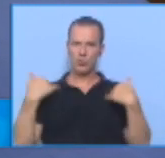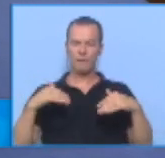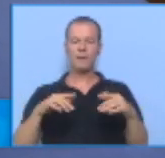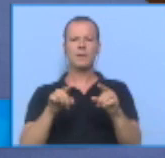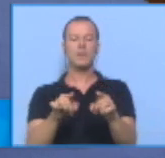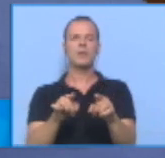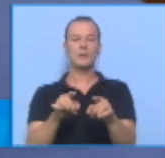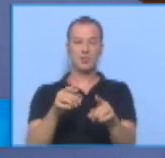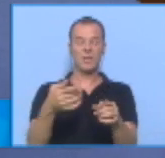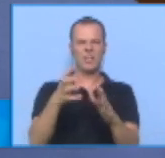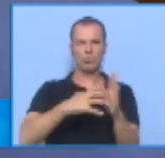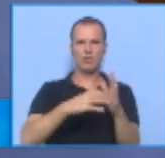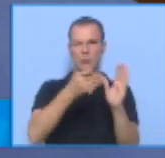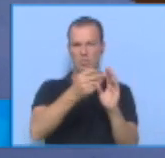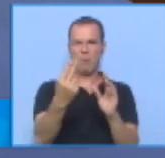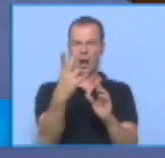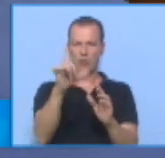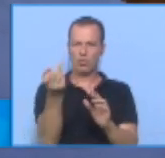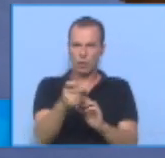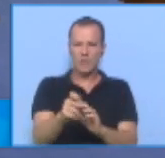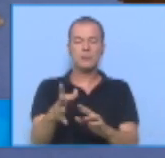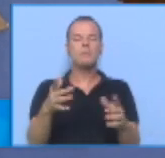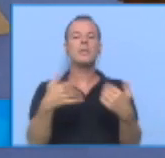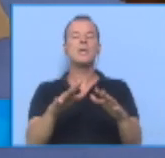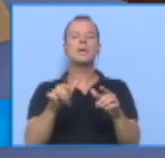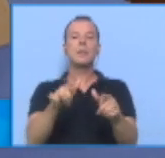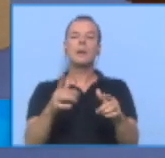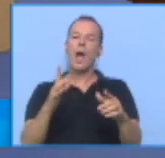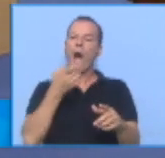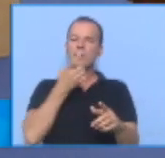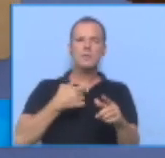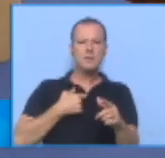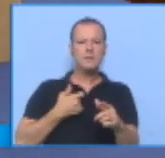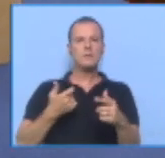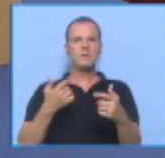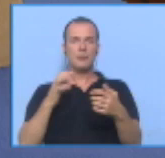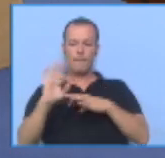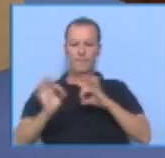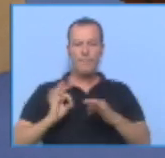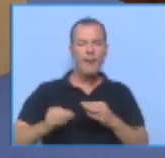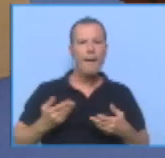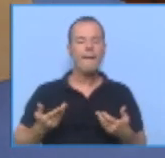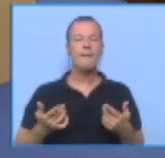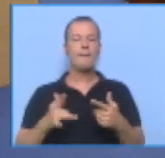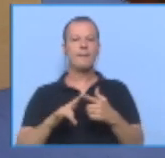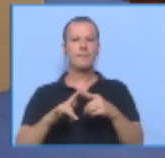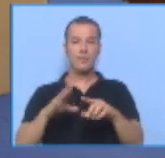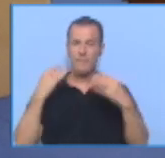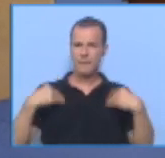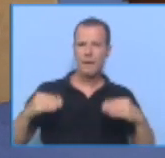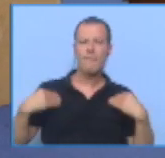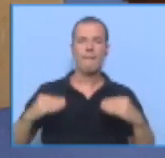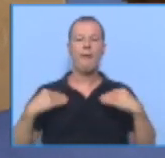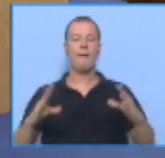isso aparece. Estas coisas não acontecem por acaso, ou seja, temos que nos preparar, temos que, enfim, estar